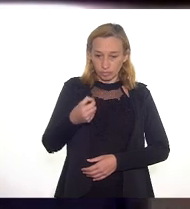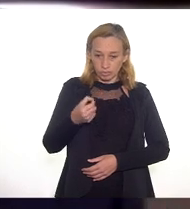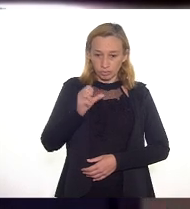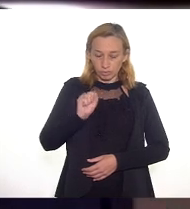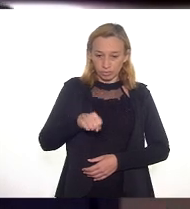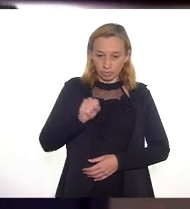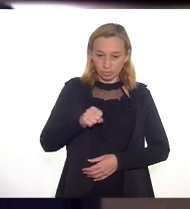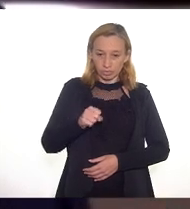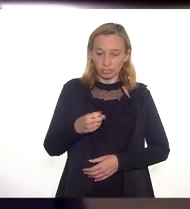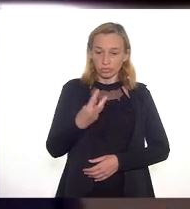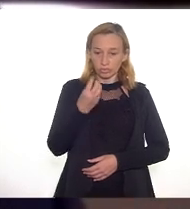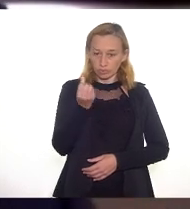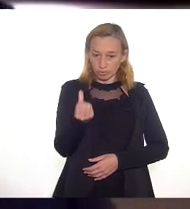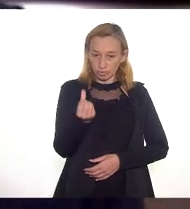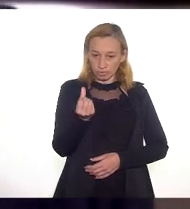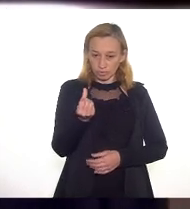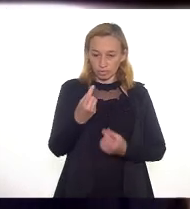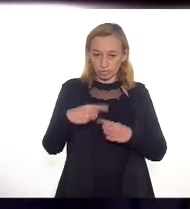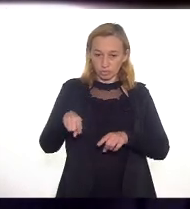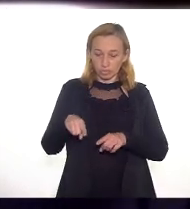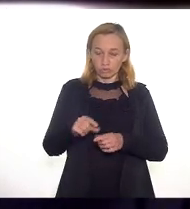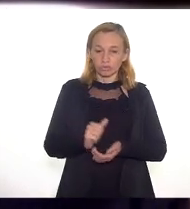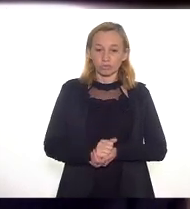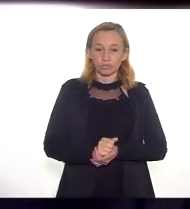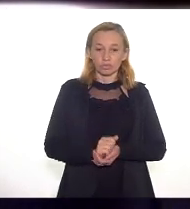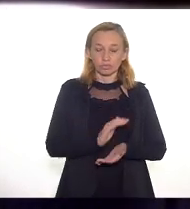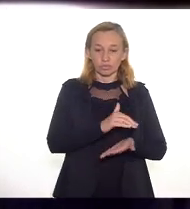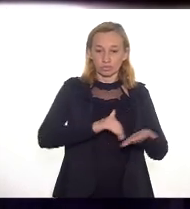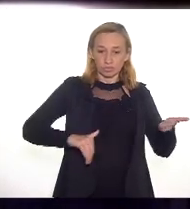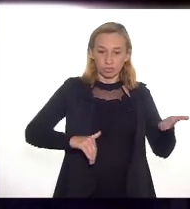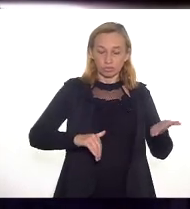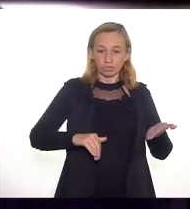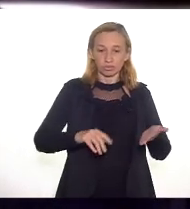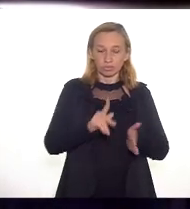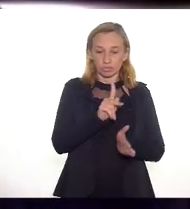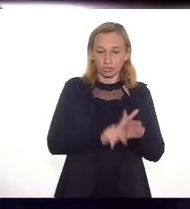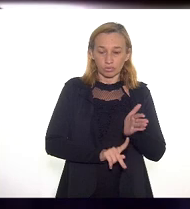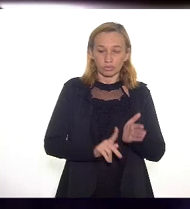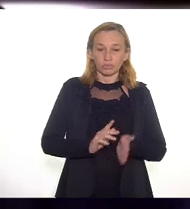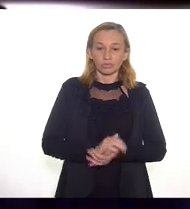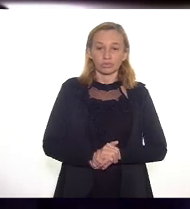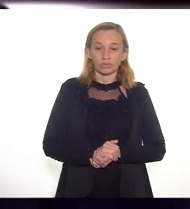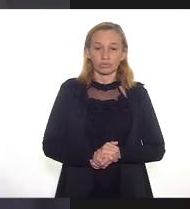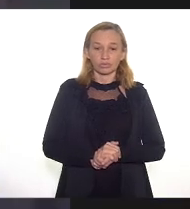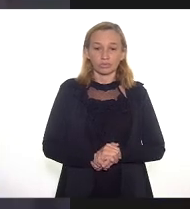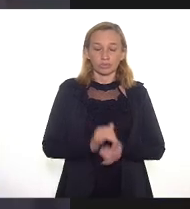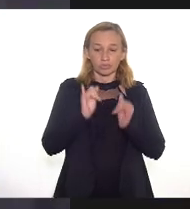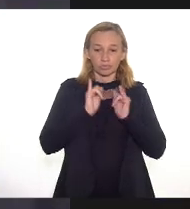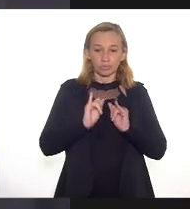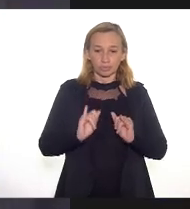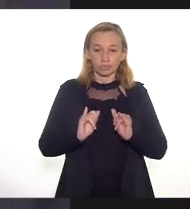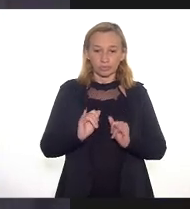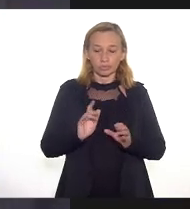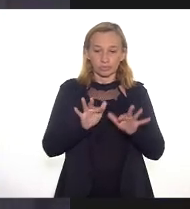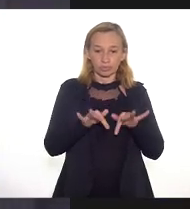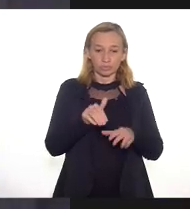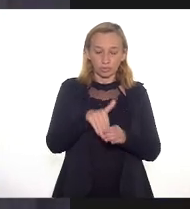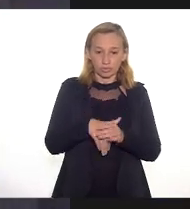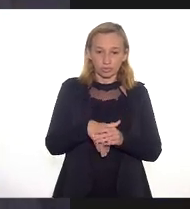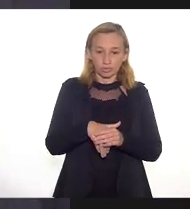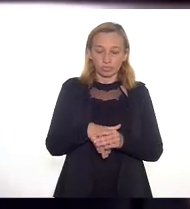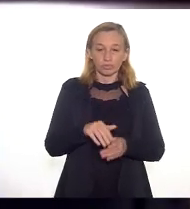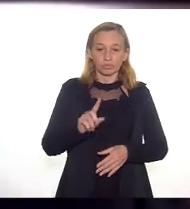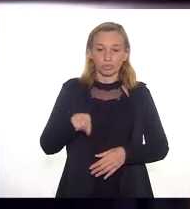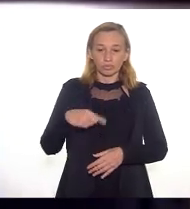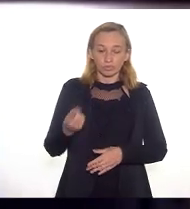6 abstenções. O projeto foi rejeitado. Para declaração e ao final... O Márcio,